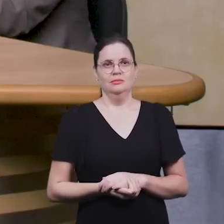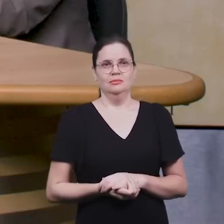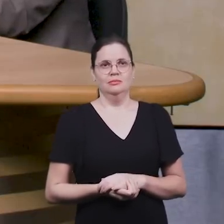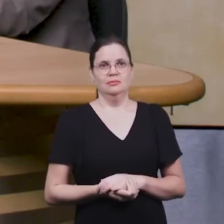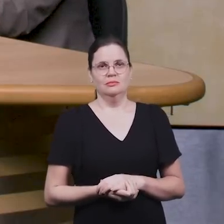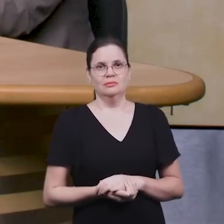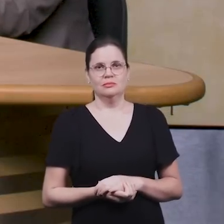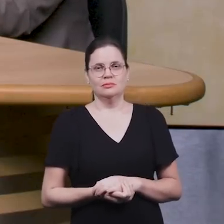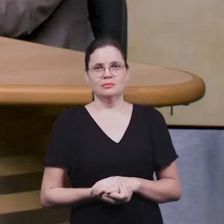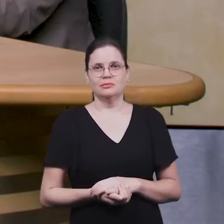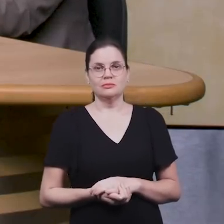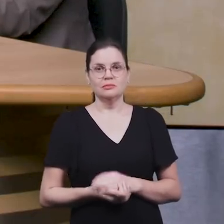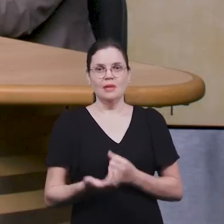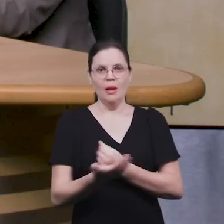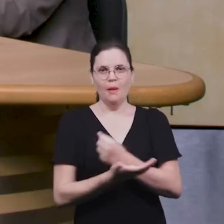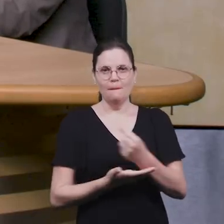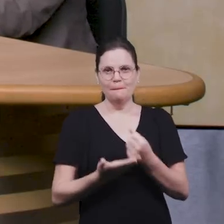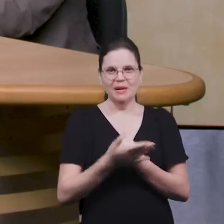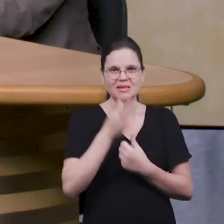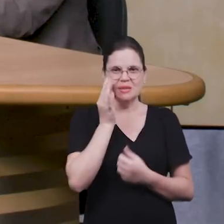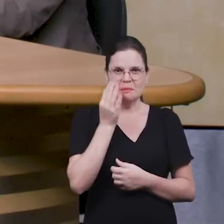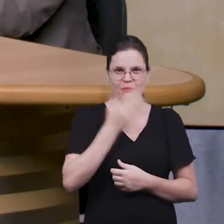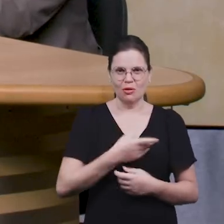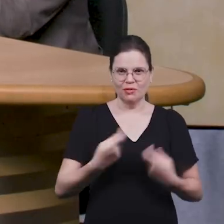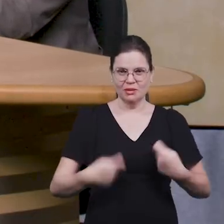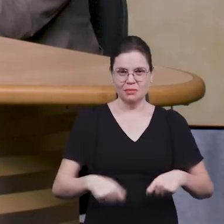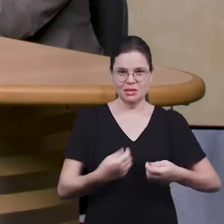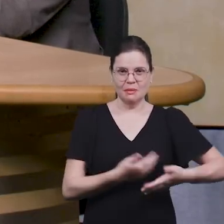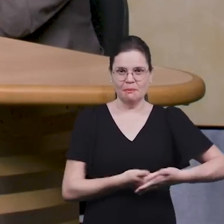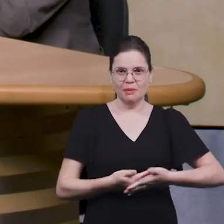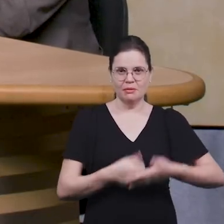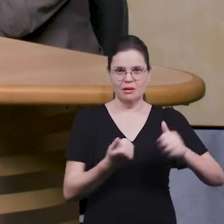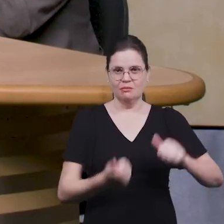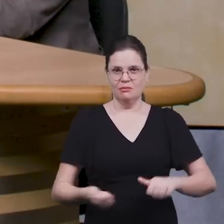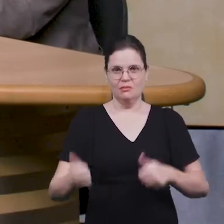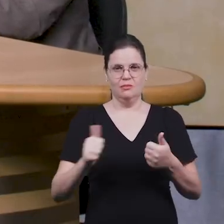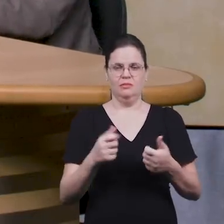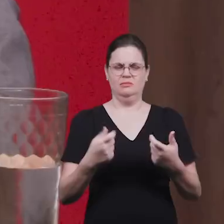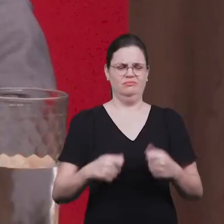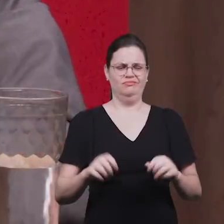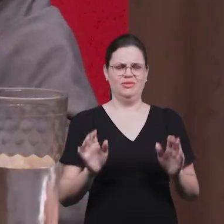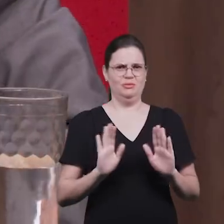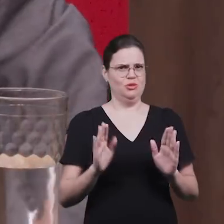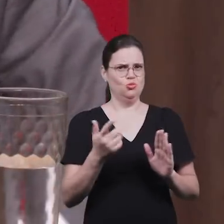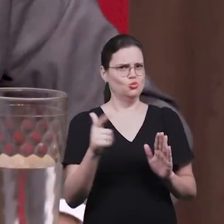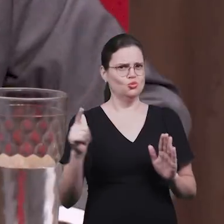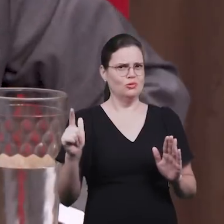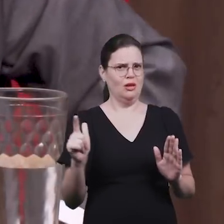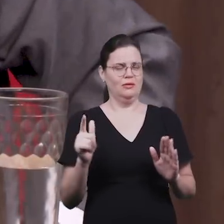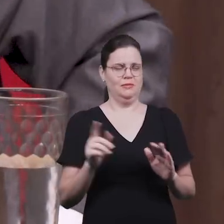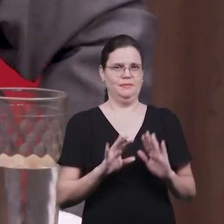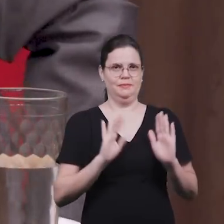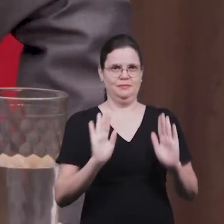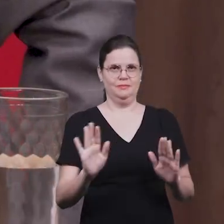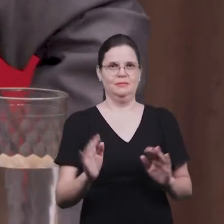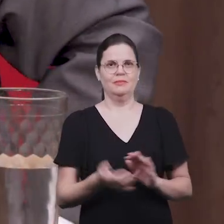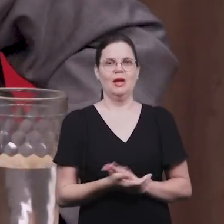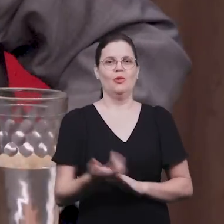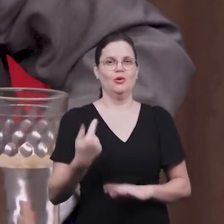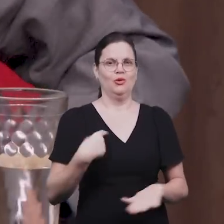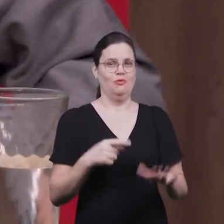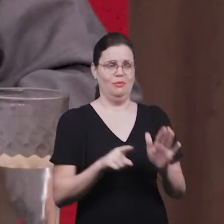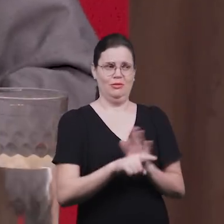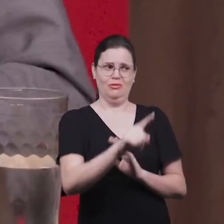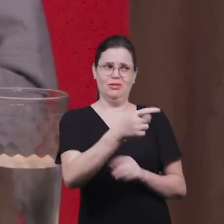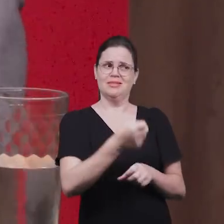sobre plausível isso. sobre isso, não. Sobre isso. Agora, eu vou te fazer uma outra pergunta. Aí você vai ter que se virar